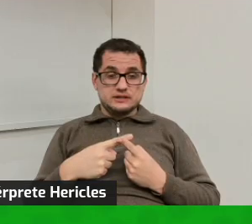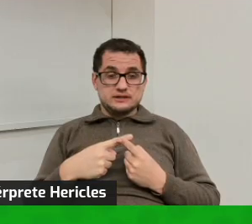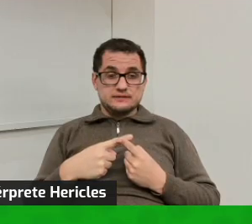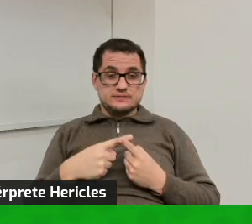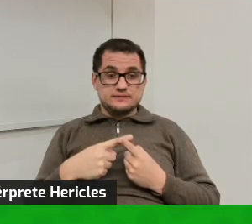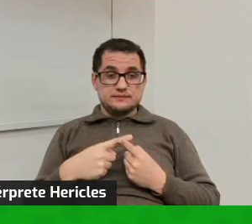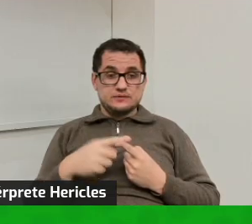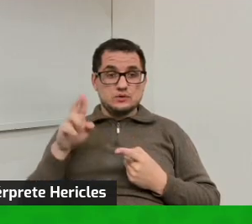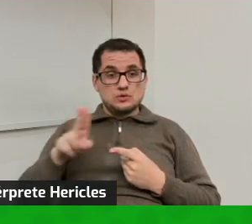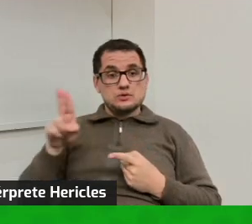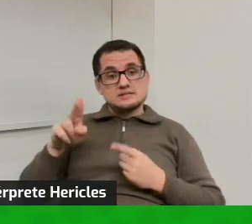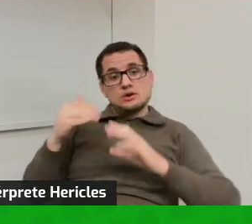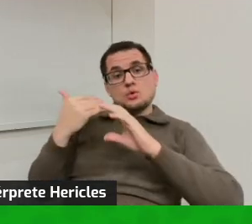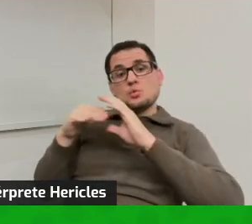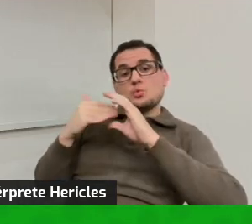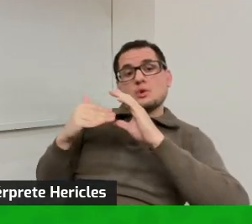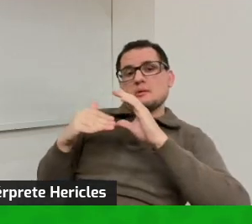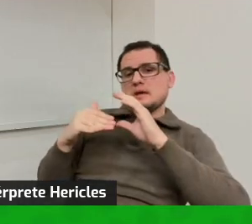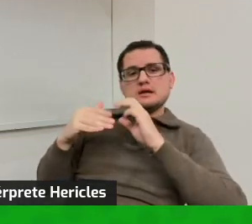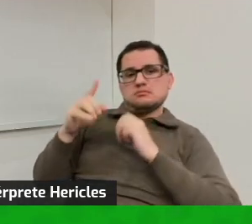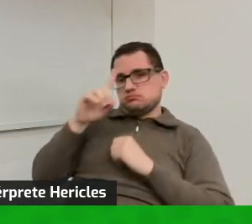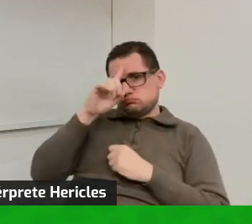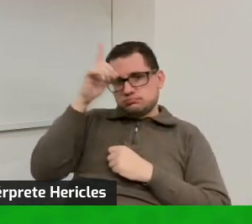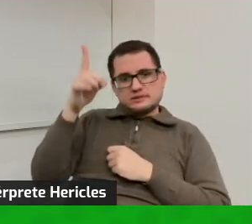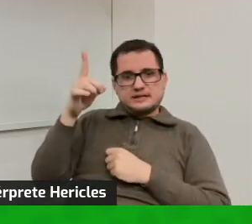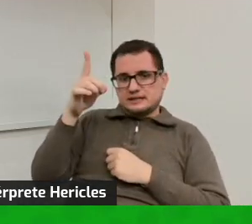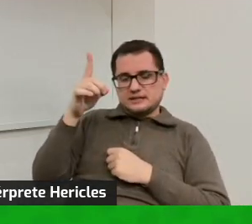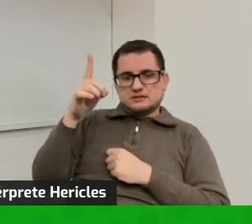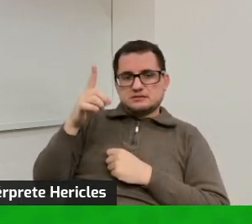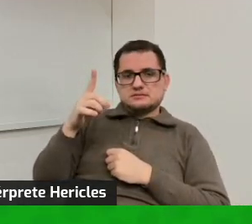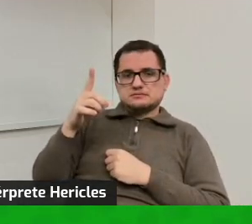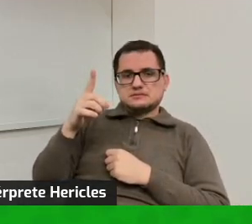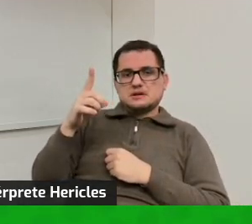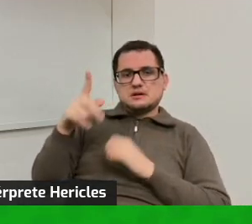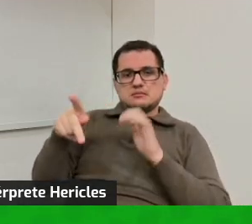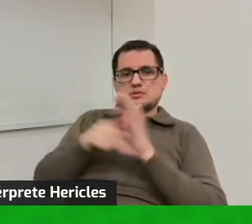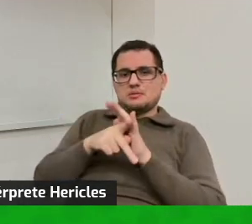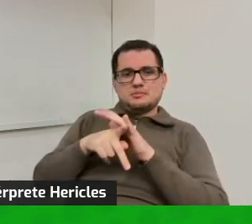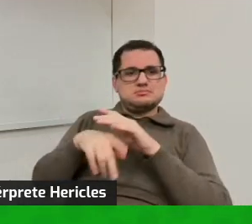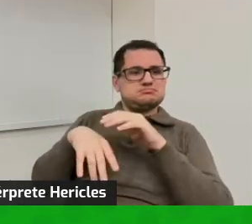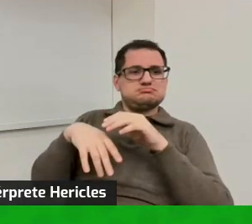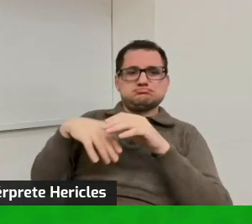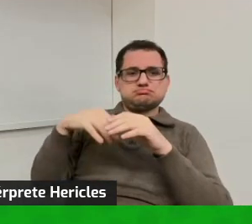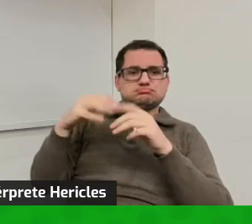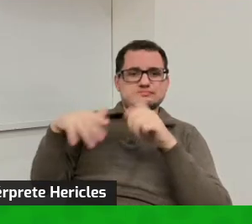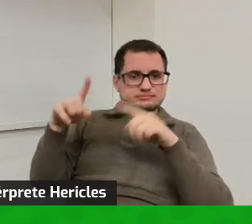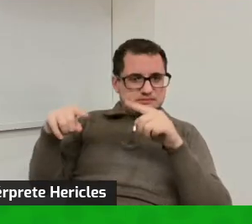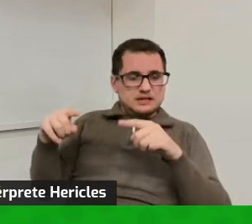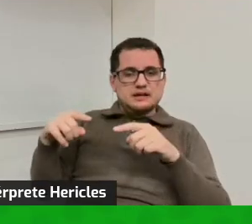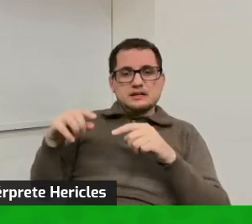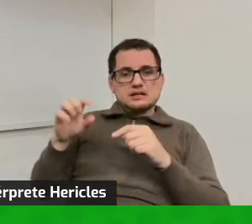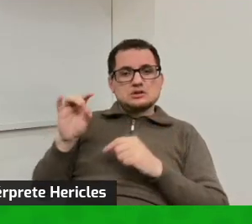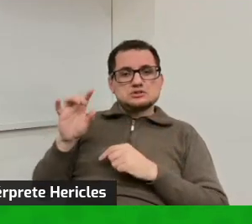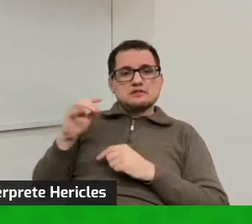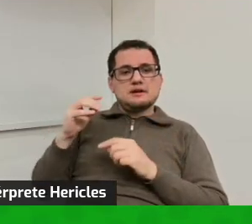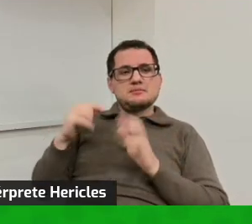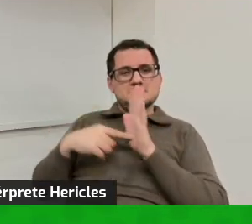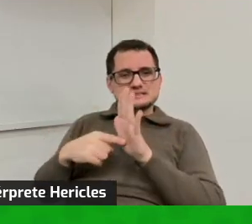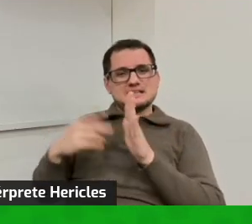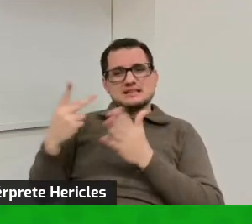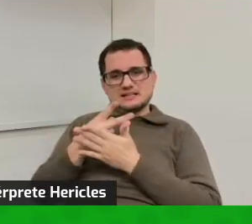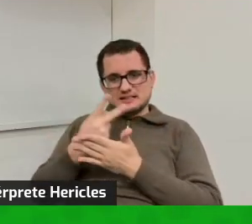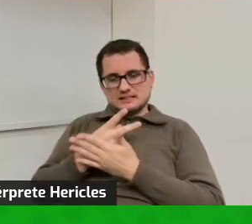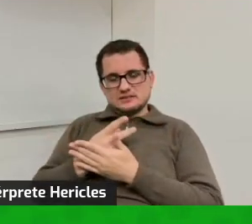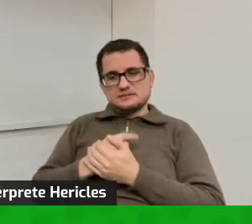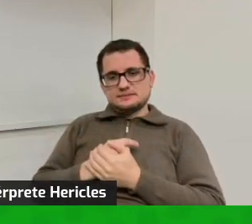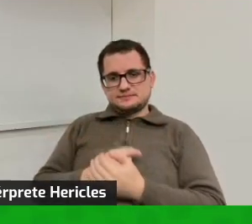com e-mail genérico, né? A minha lista lá são todos os e-mails gerados aleatórios. Então, ele vai só bater lá e vai dar errado, uma